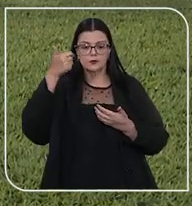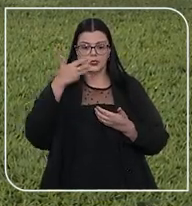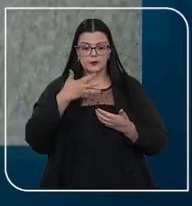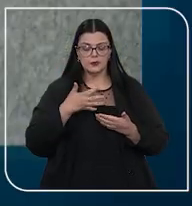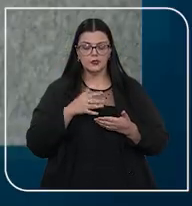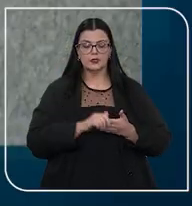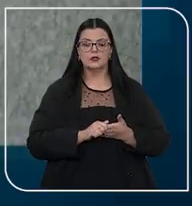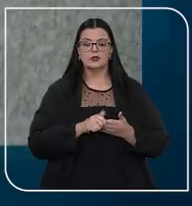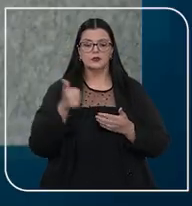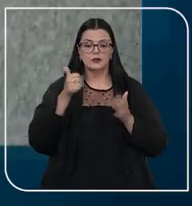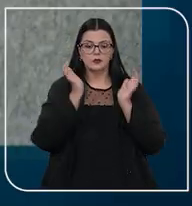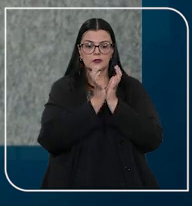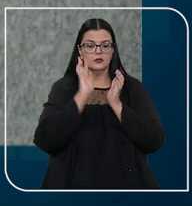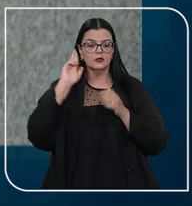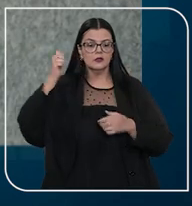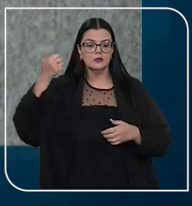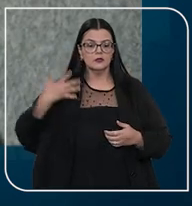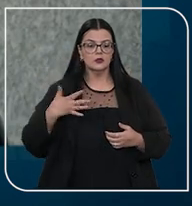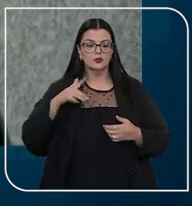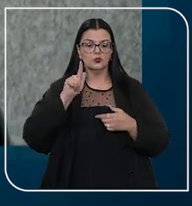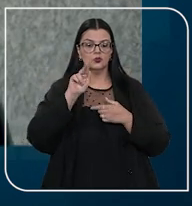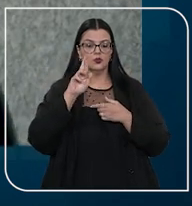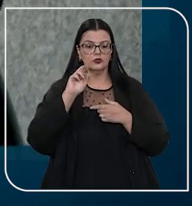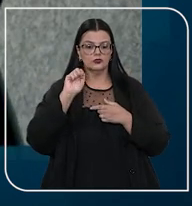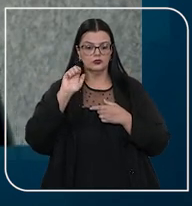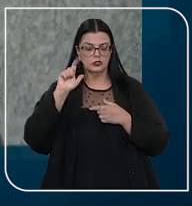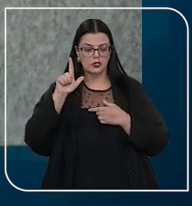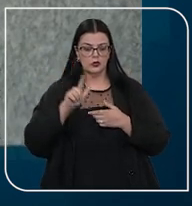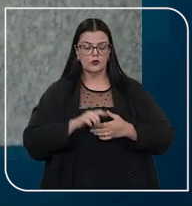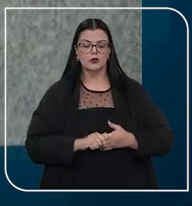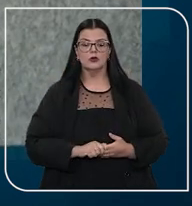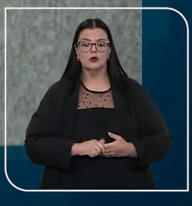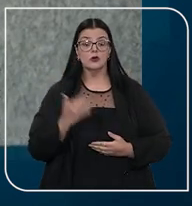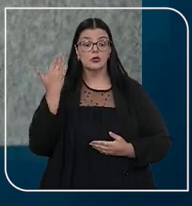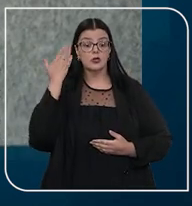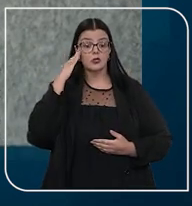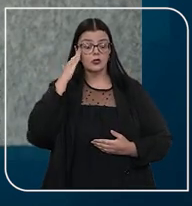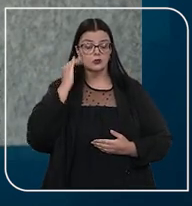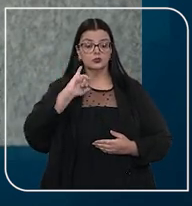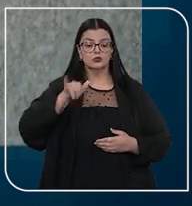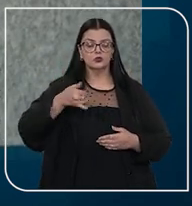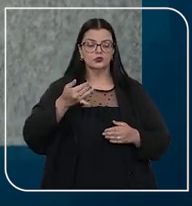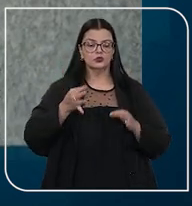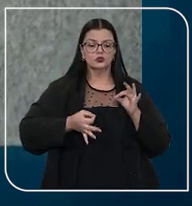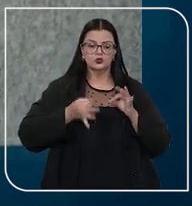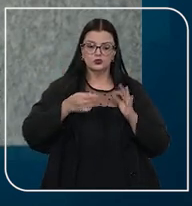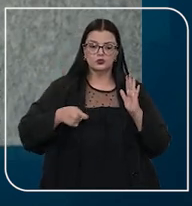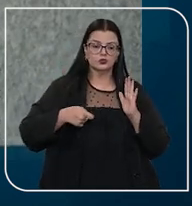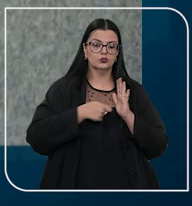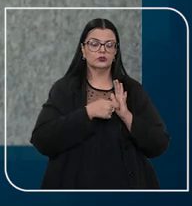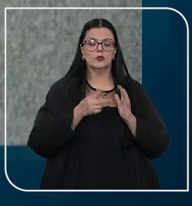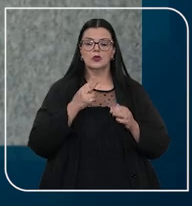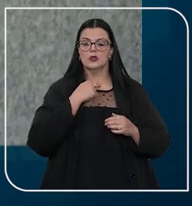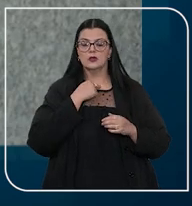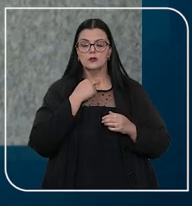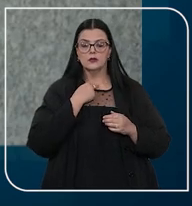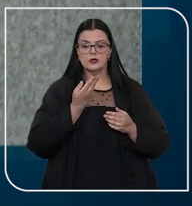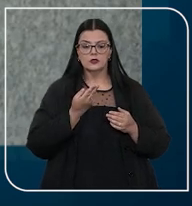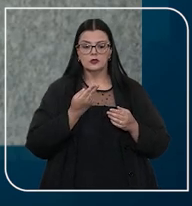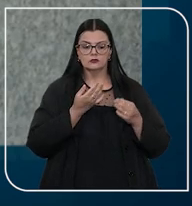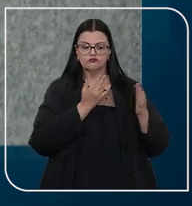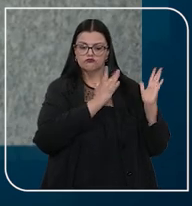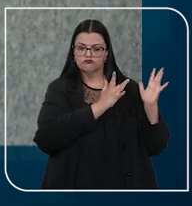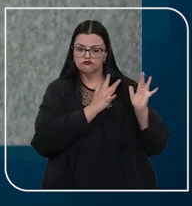primeiro grau. O relator na primeira turma foi o ministro Gurgel de Faria. Ele afirmou que o entendimento jurisprudencial anterior não